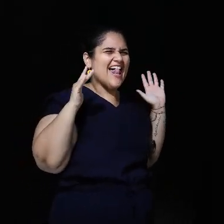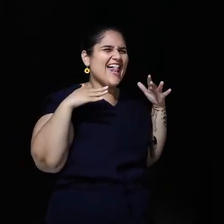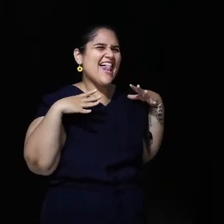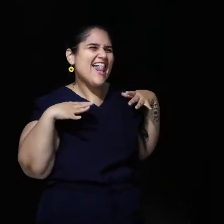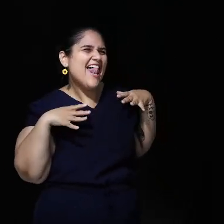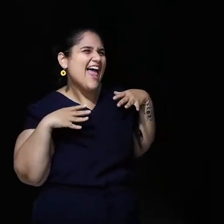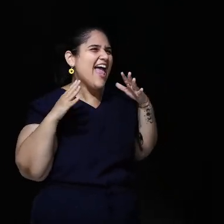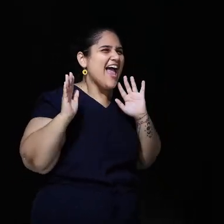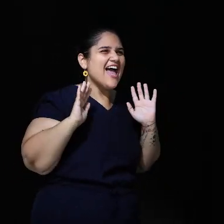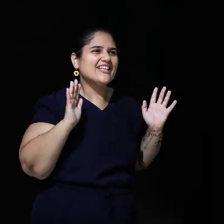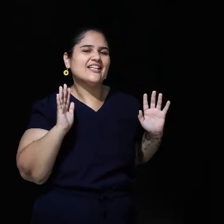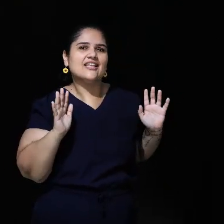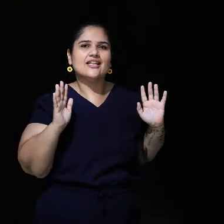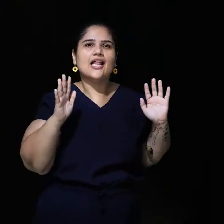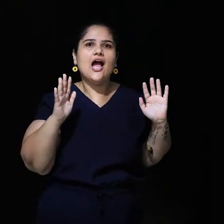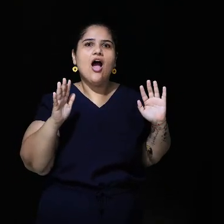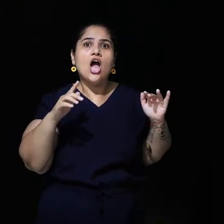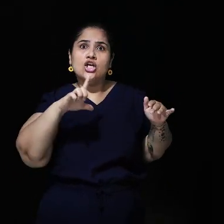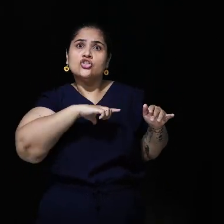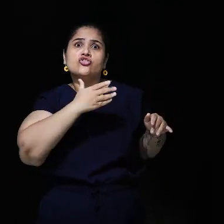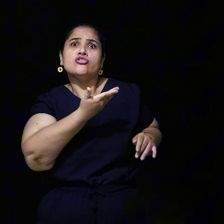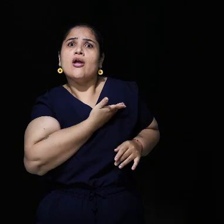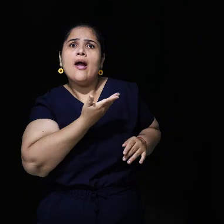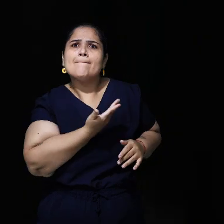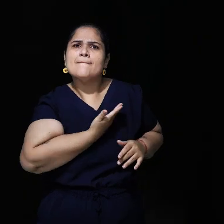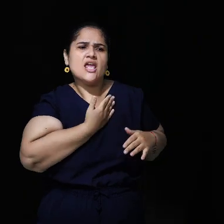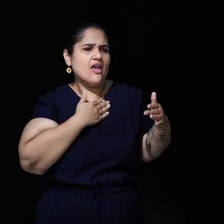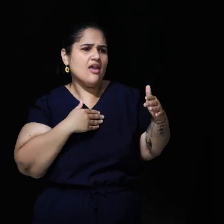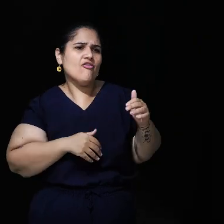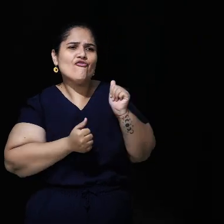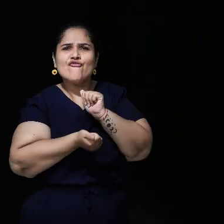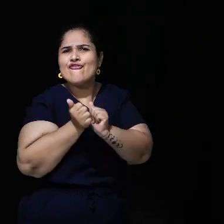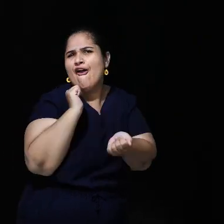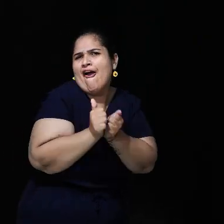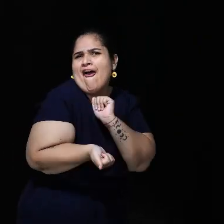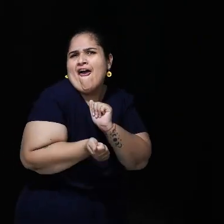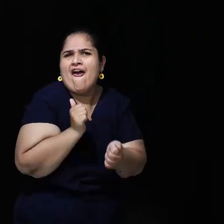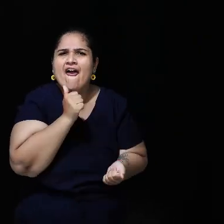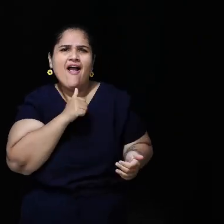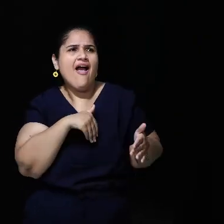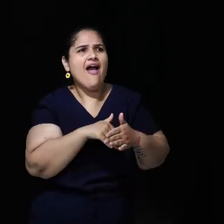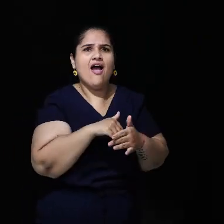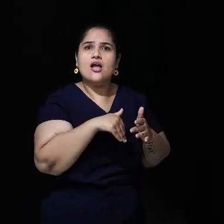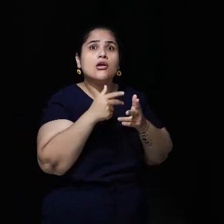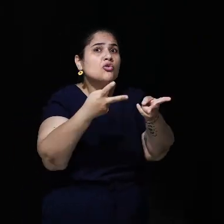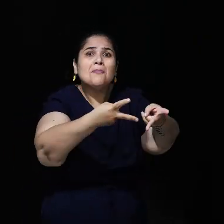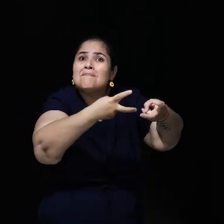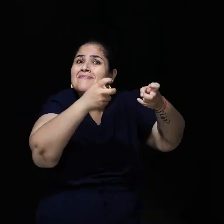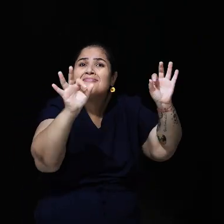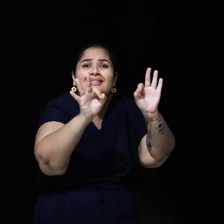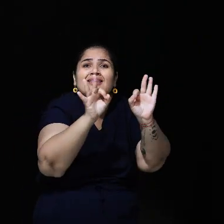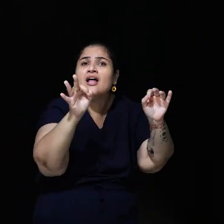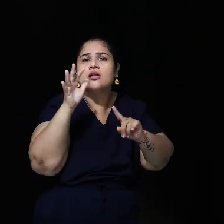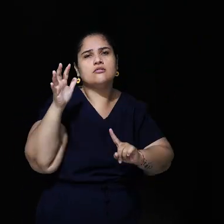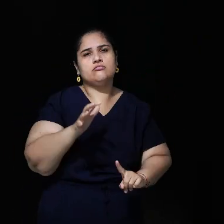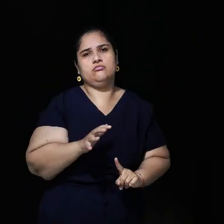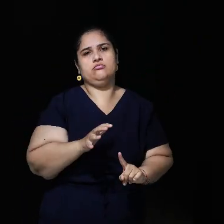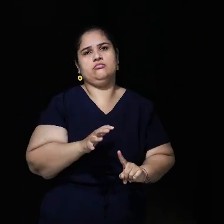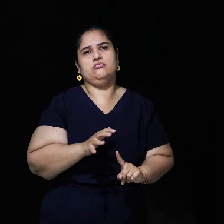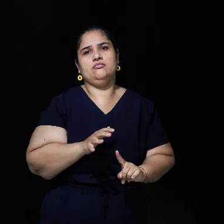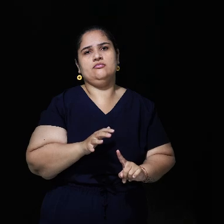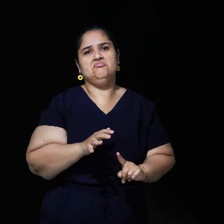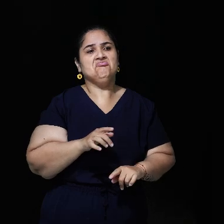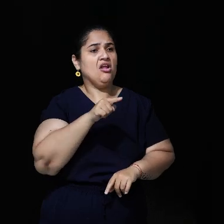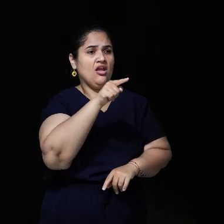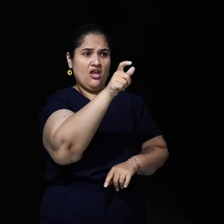bola. Eu não percebi nada, acredita? Porque eu vivia com ele, pra tu ver. Eu não percebia nada da depressão dele. E ele